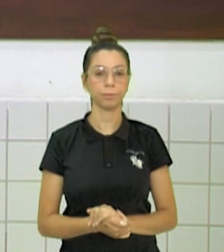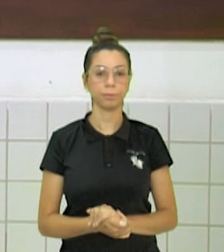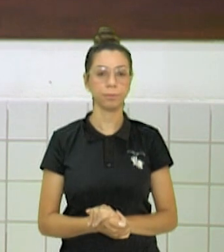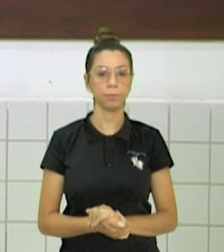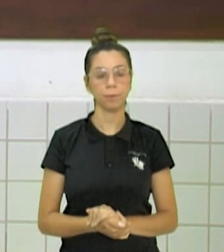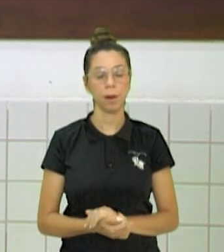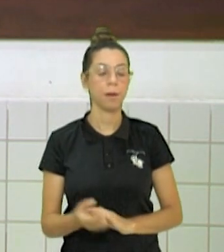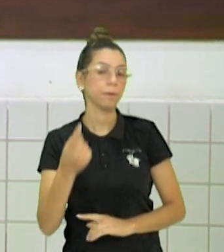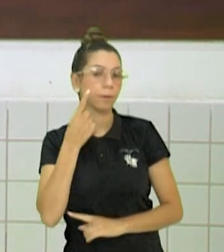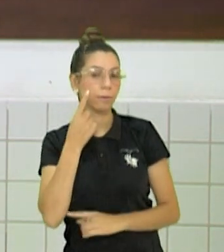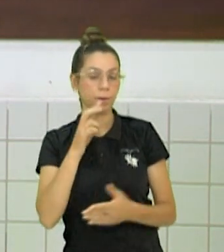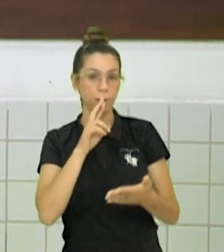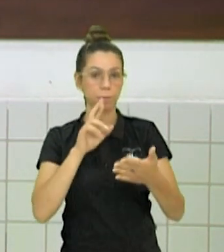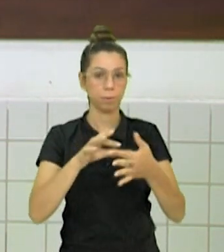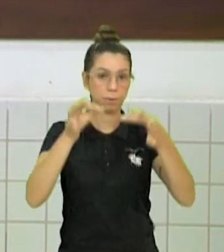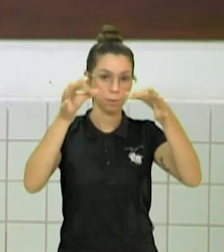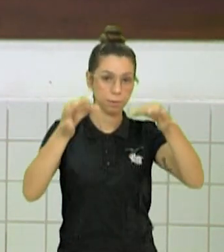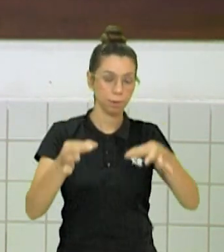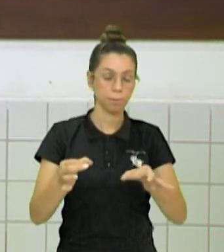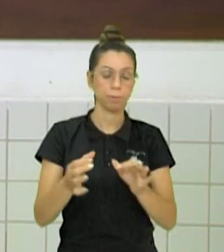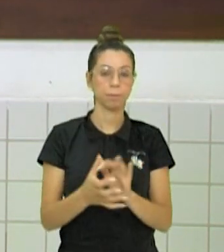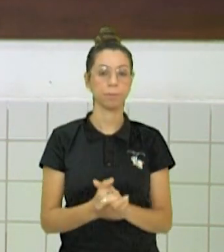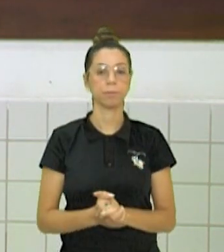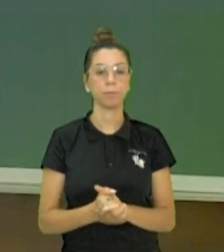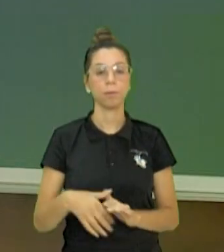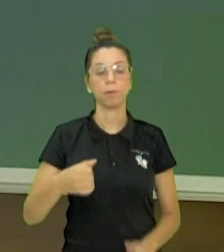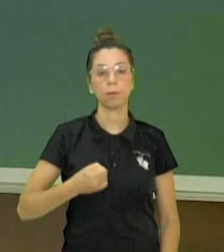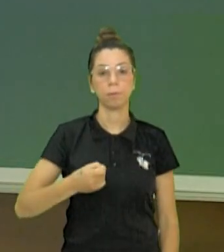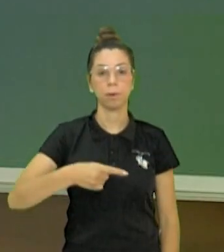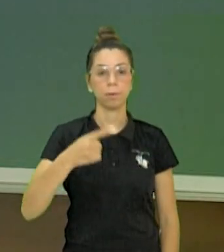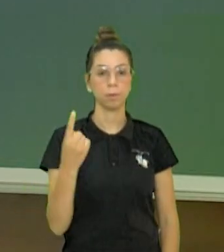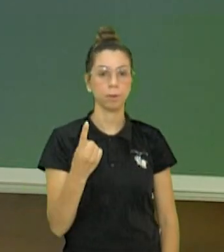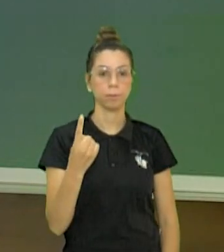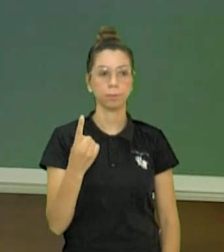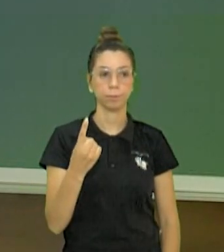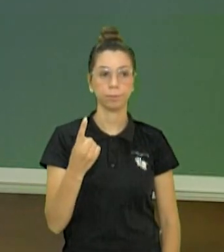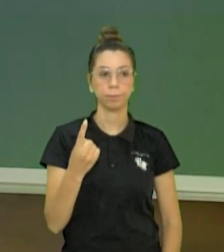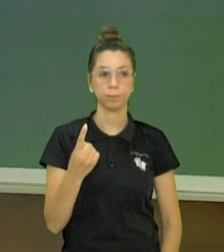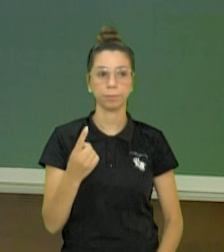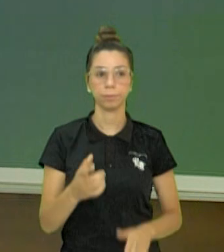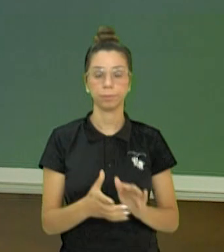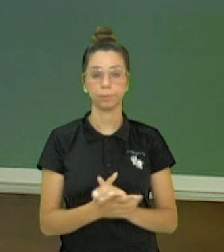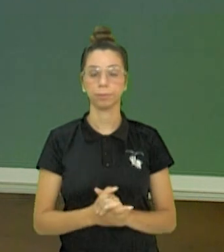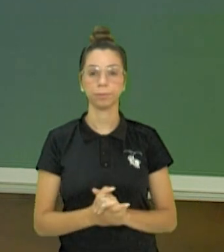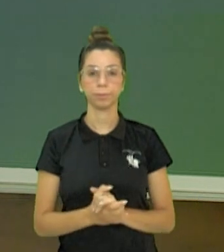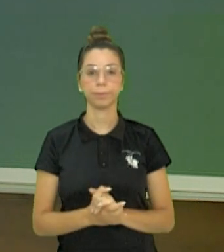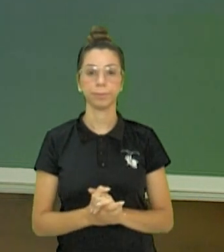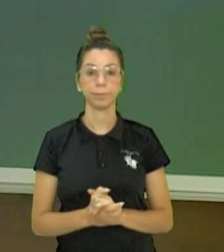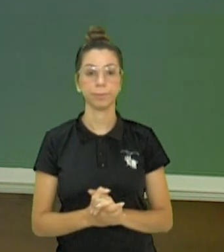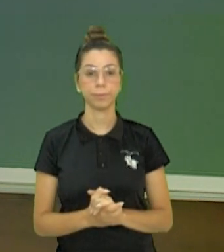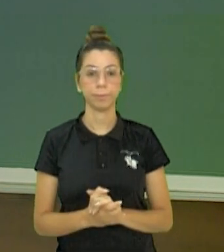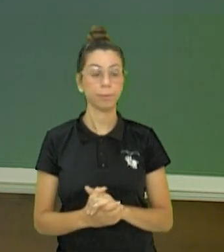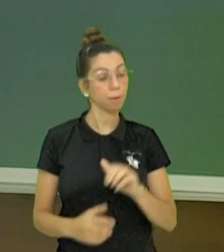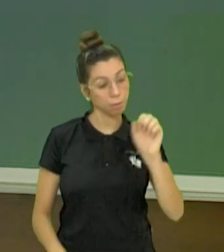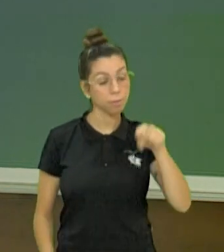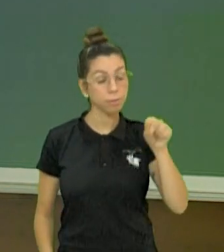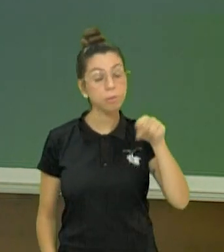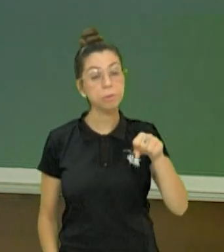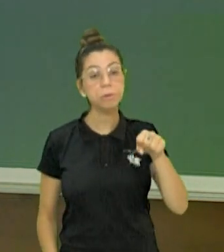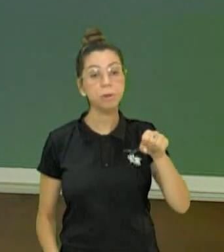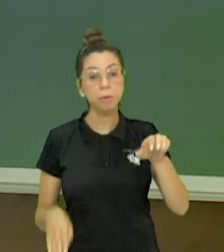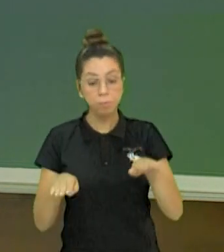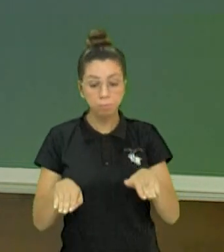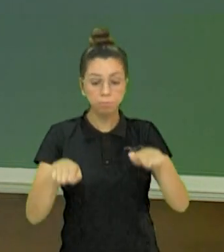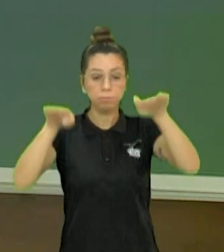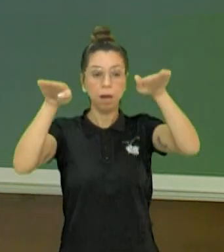Bora ver então as respostas certas, pessoal. Number 1. Do they have the same height? Yes, they do. Sim, eles têm a mesma